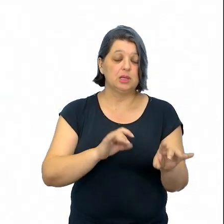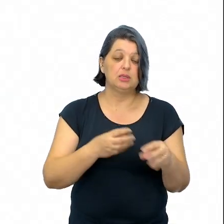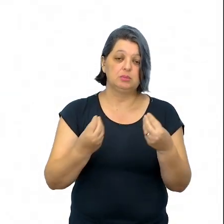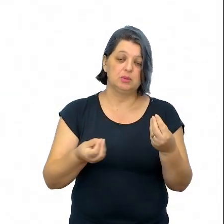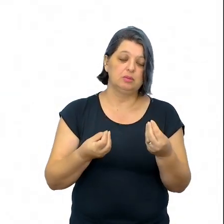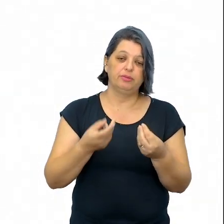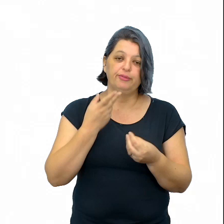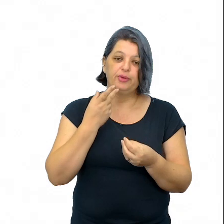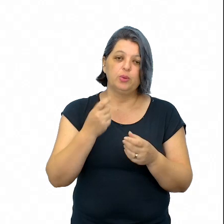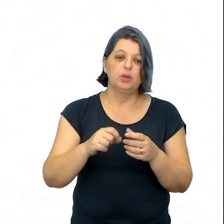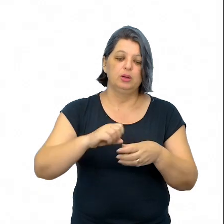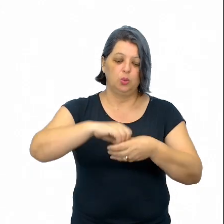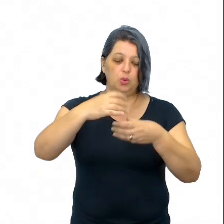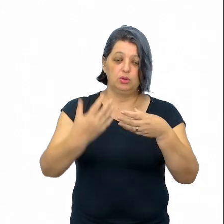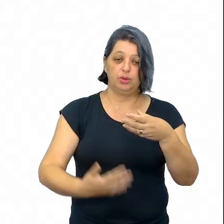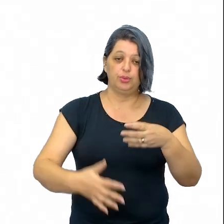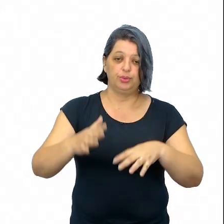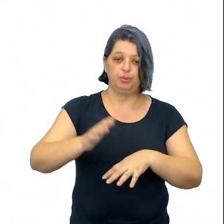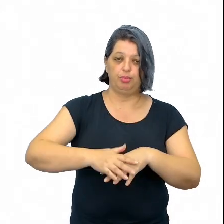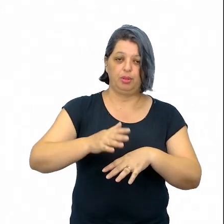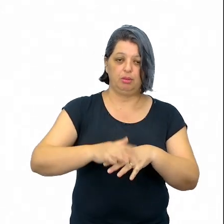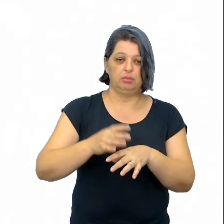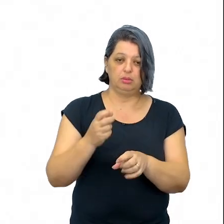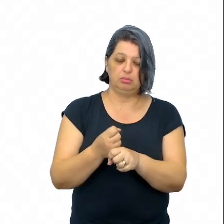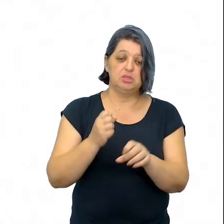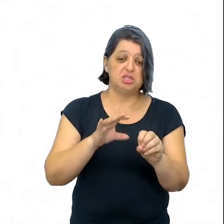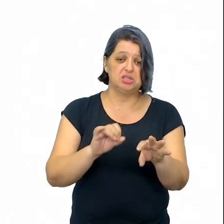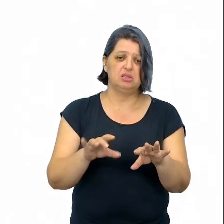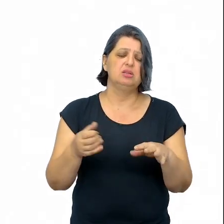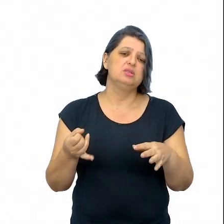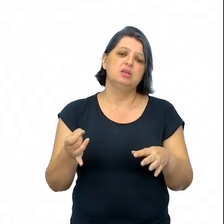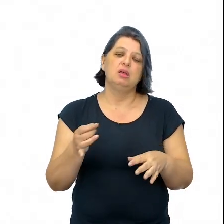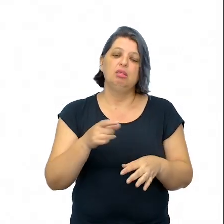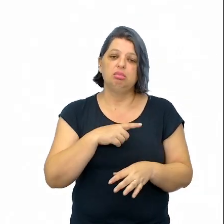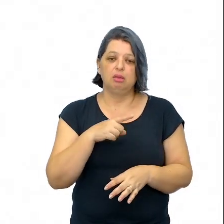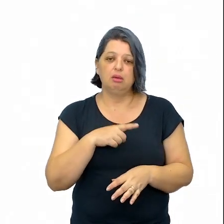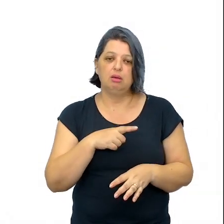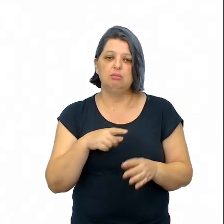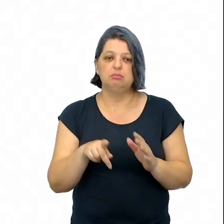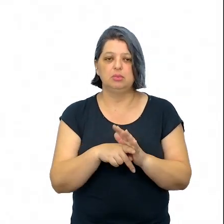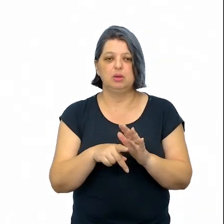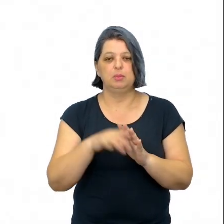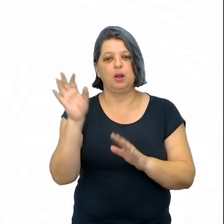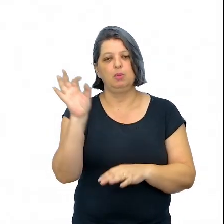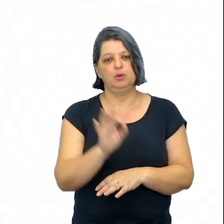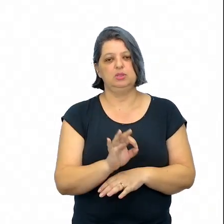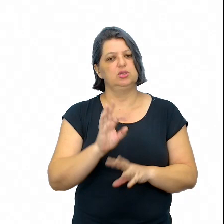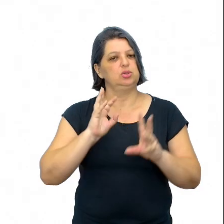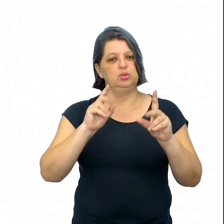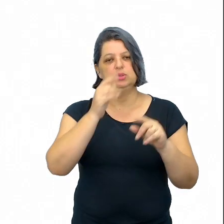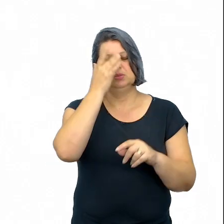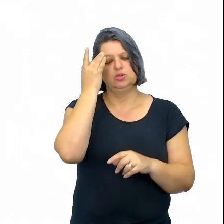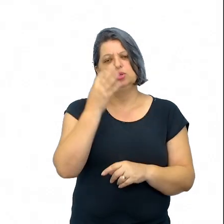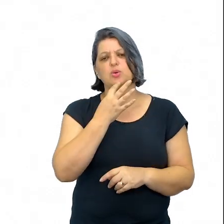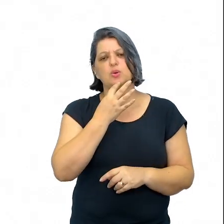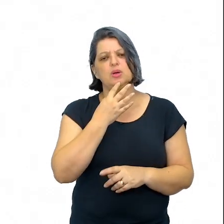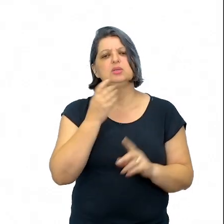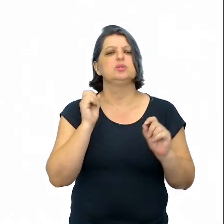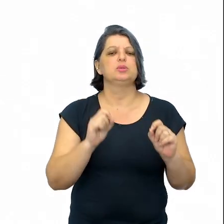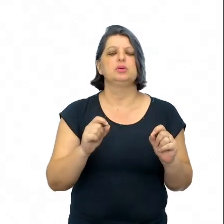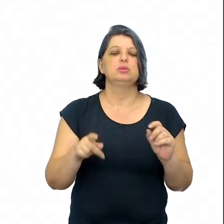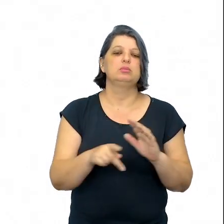ao conteúdo matemático que se ensina. Então, se eu tenho um conteúdo que é a porcentagem que todo mundo conhece, qual que é o meu